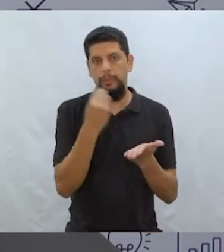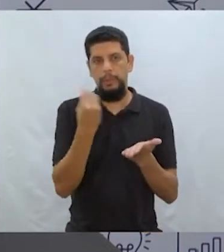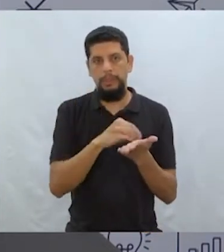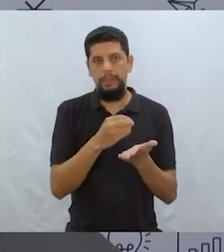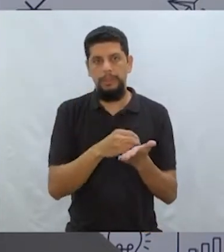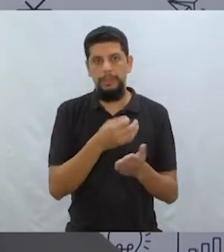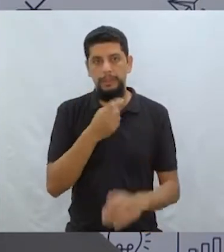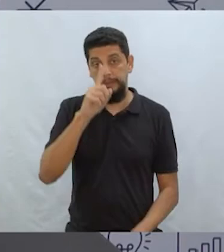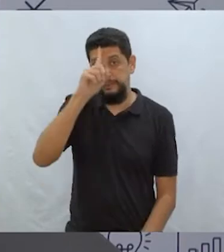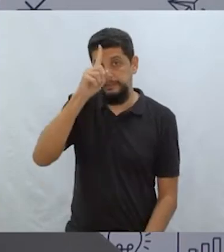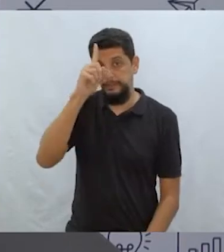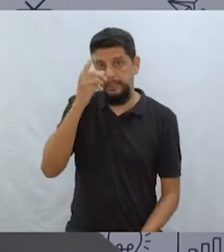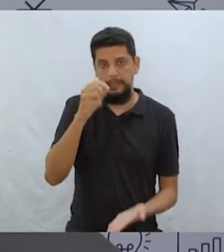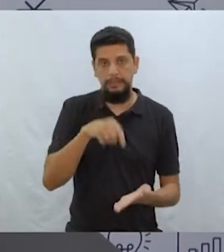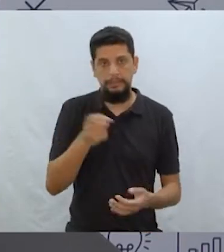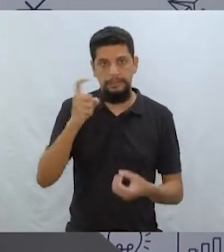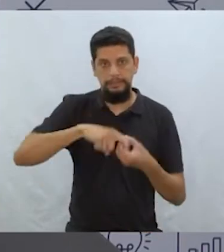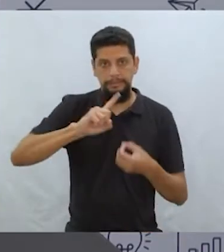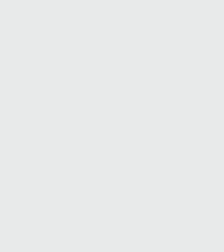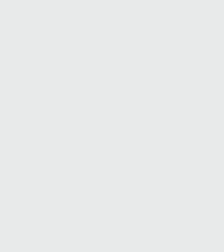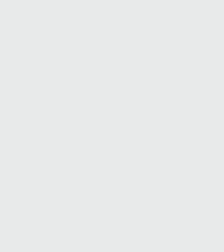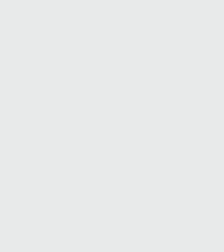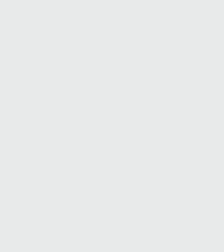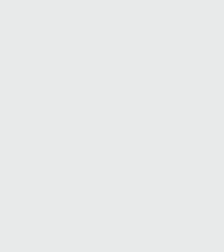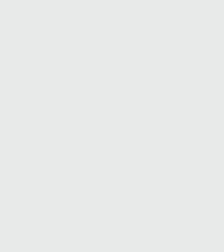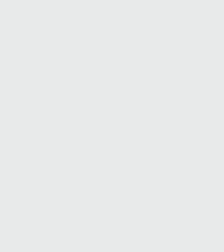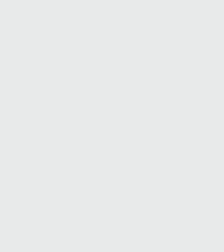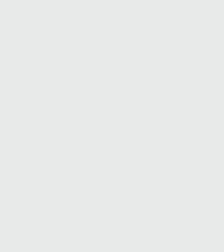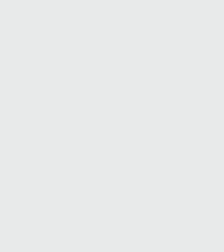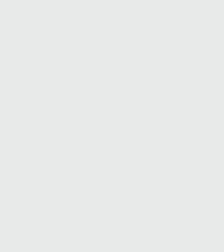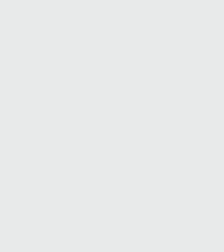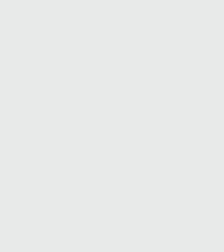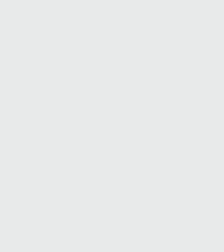aí as suas ideias e eu já volto